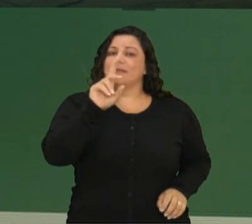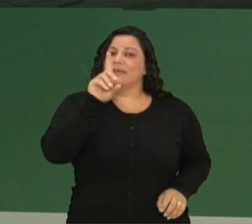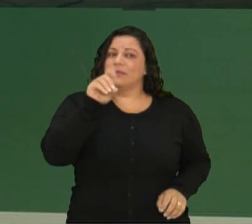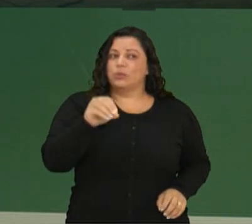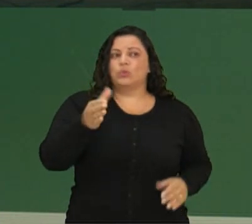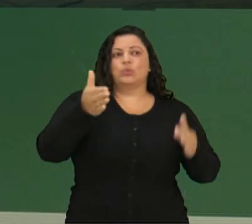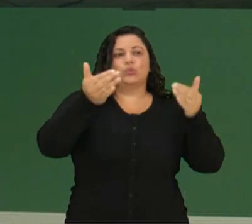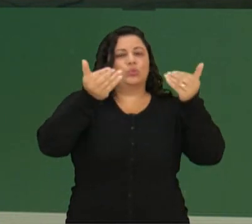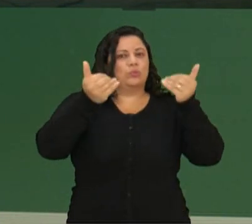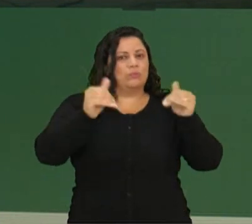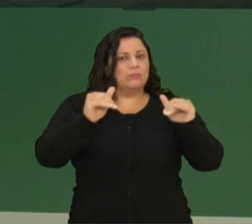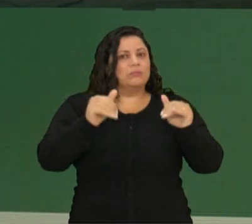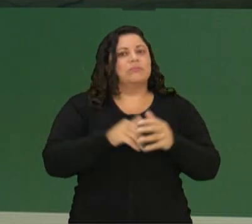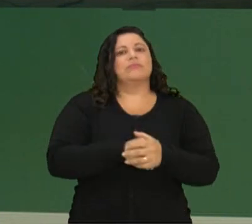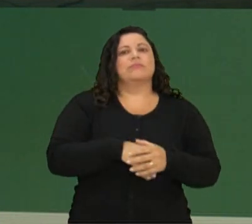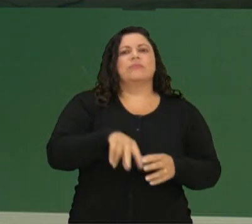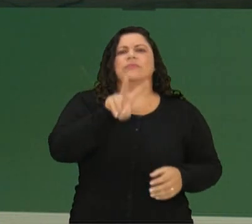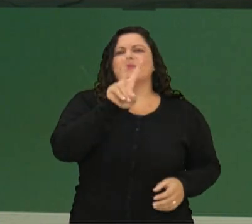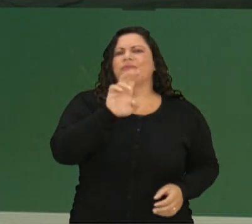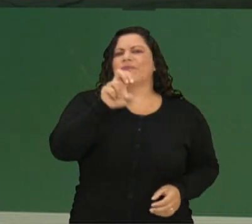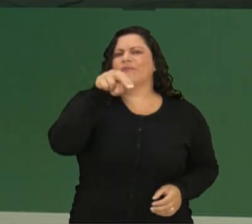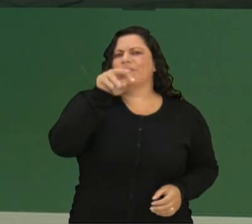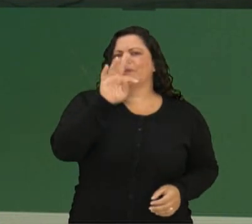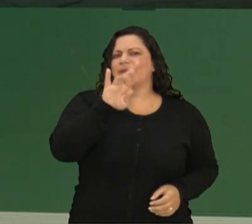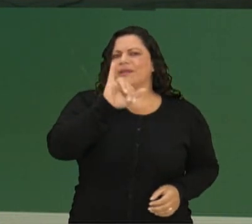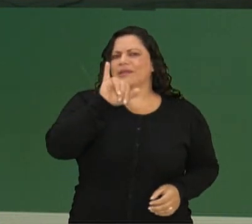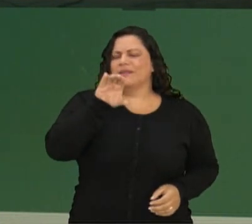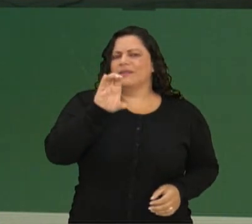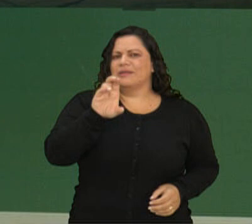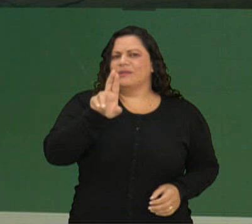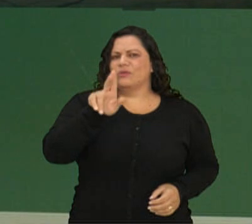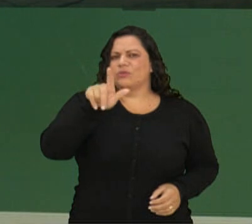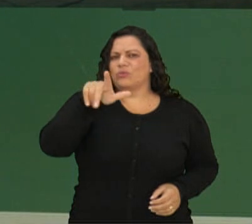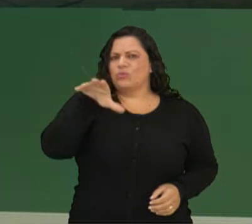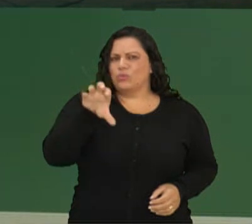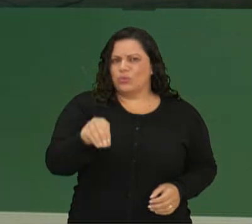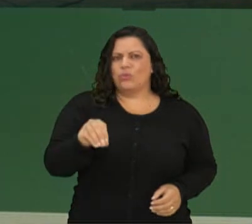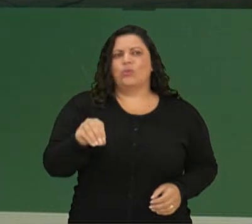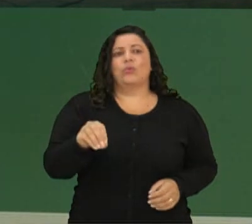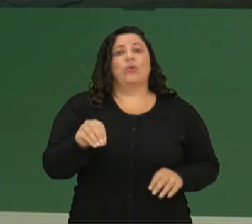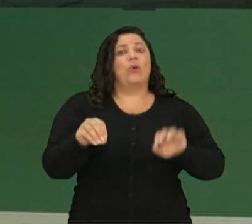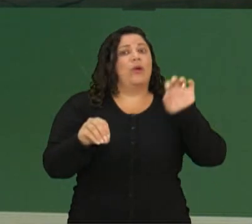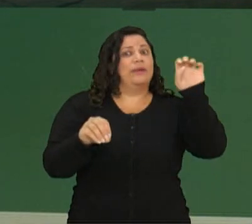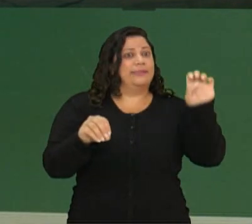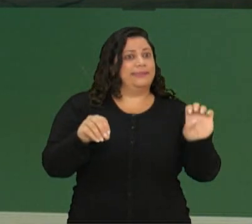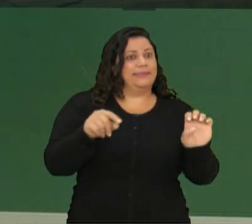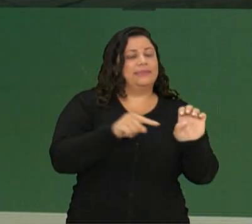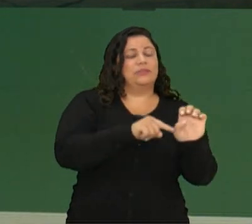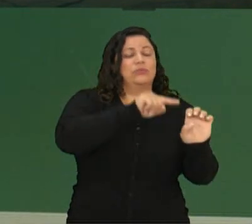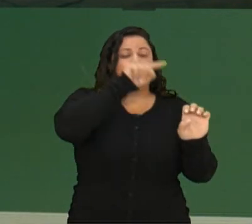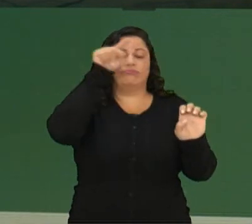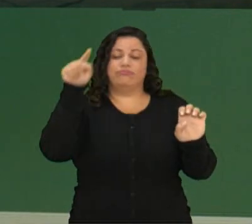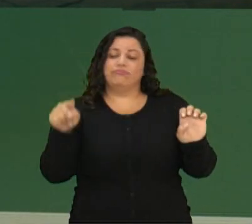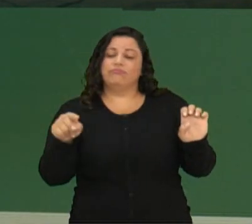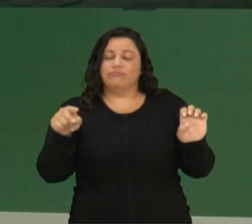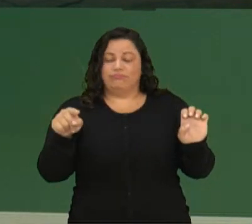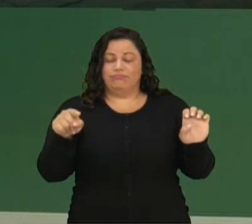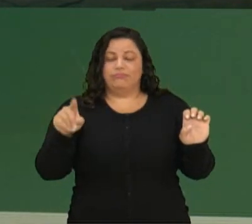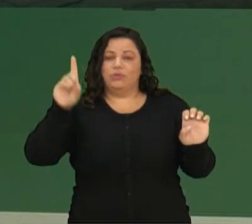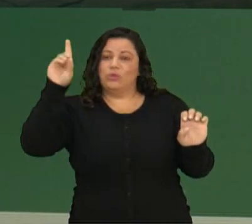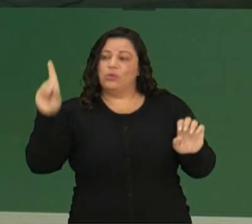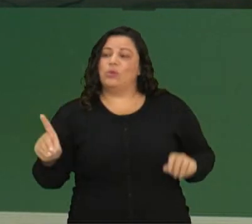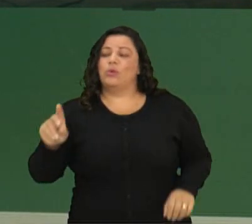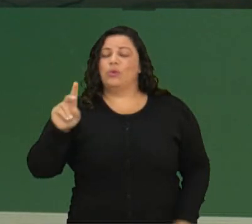ventrículo esquerdo, né? Que está abaixo do átrio esquerdo. E D, que está desse lado, é o ventrículo